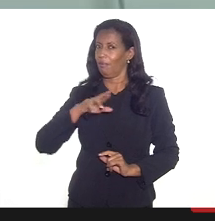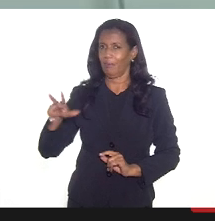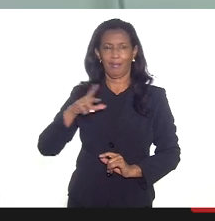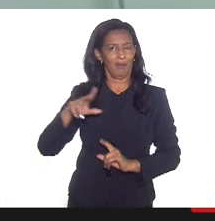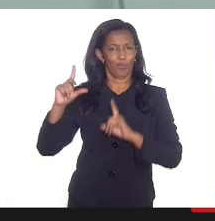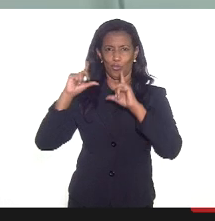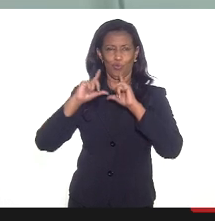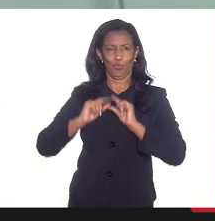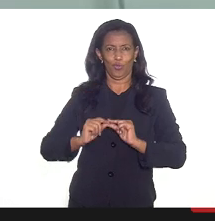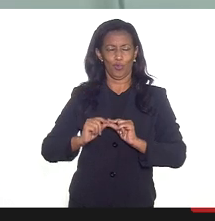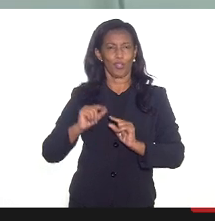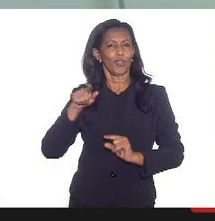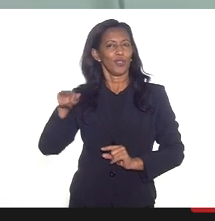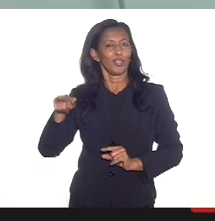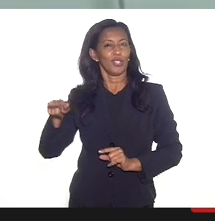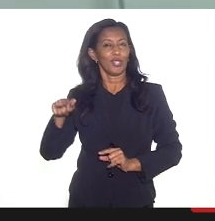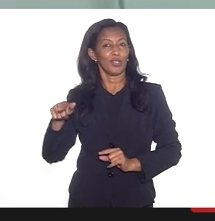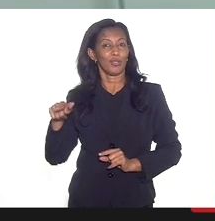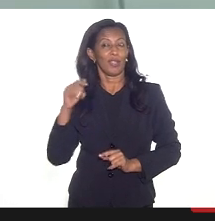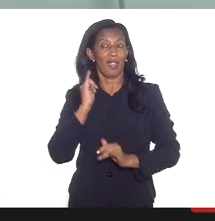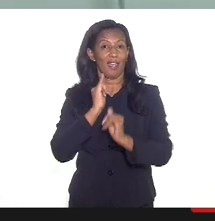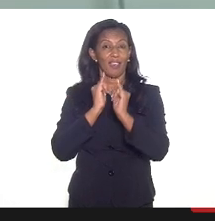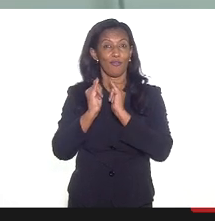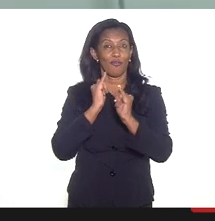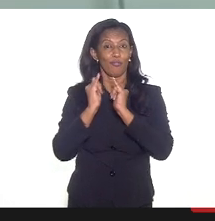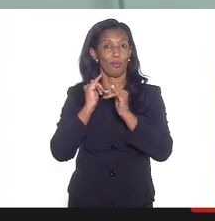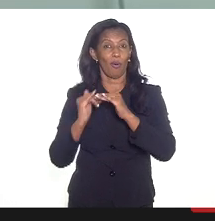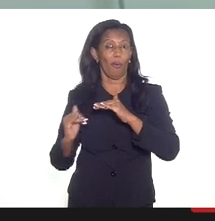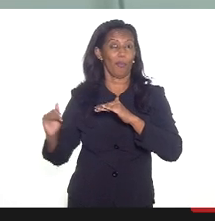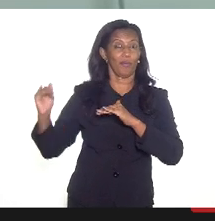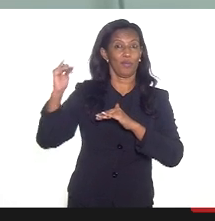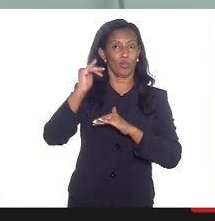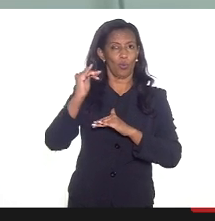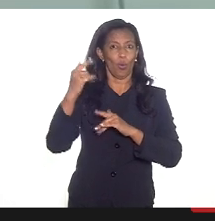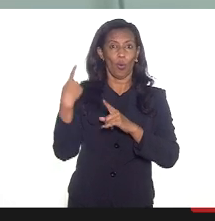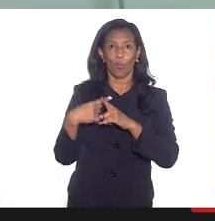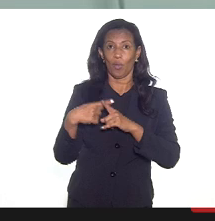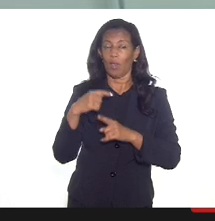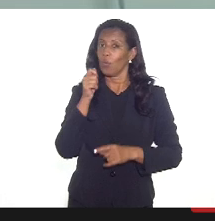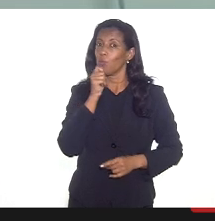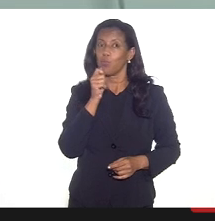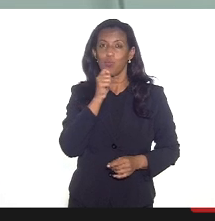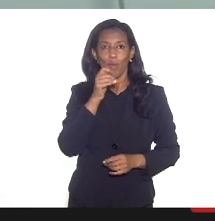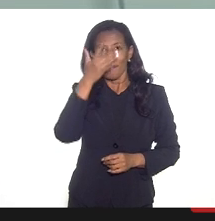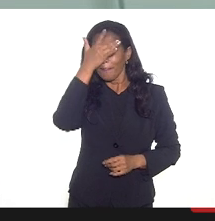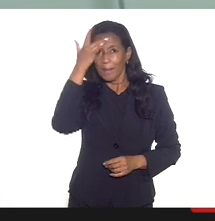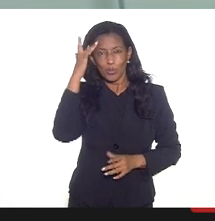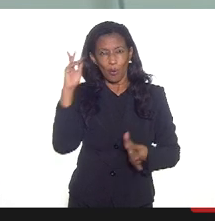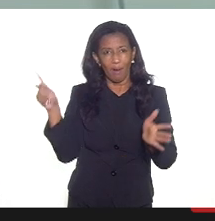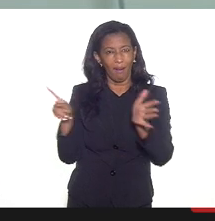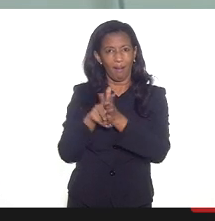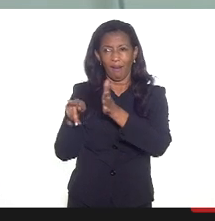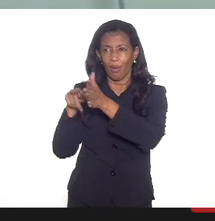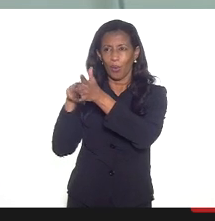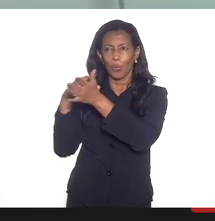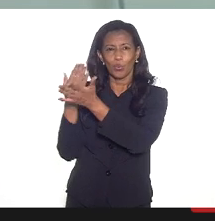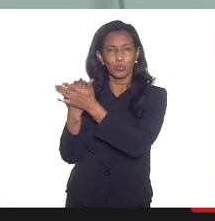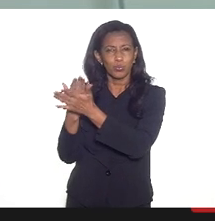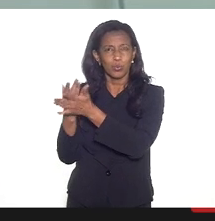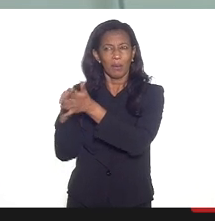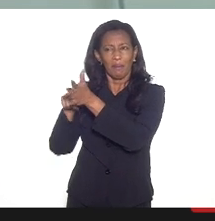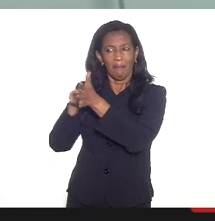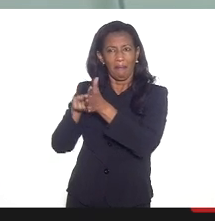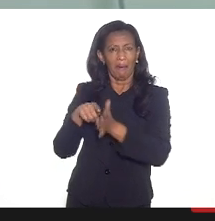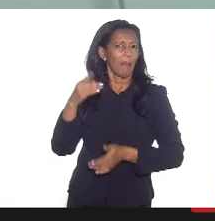lesbocídio diminuiu. Isso quer dizer que a subnotificação aumentou, porque a gente não tem pessoas específicas voltadas para pensar